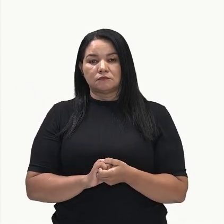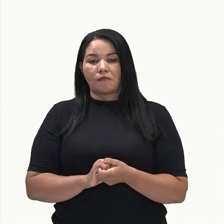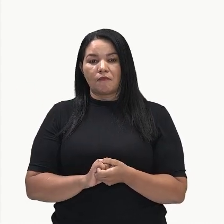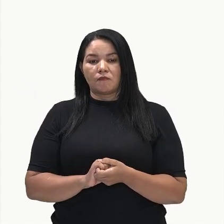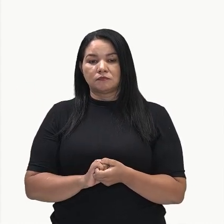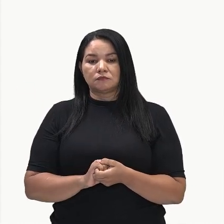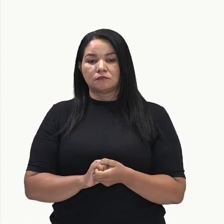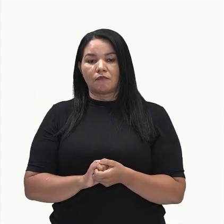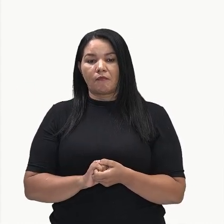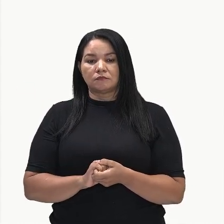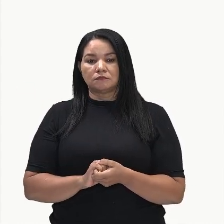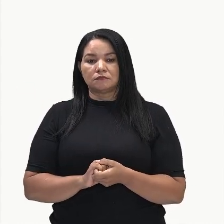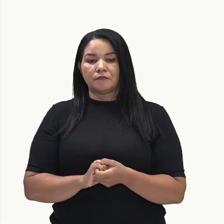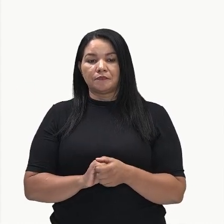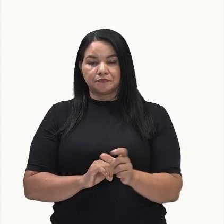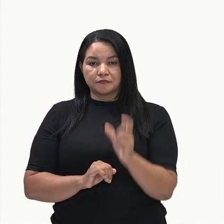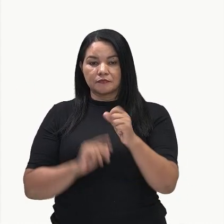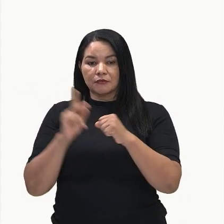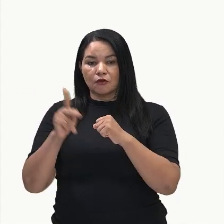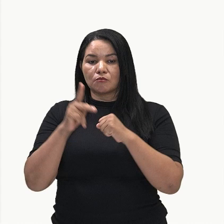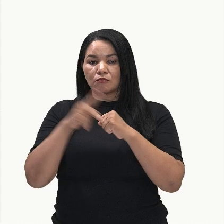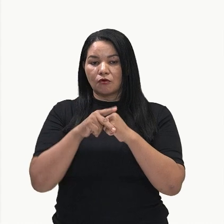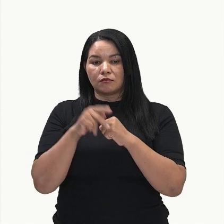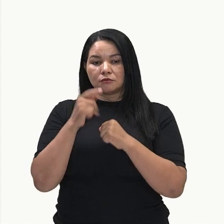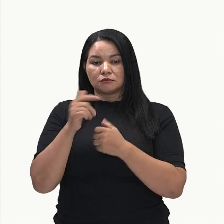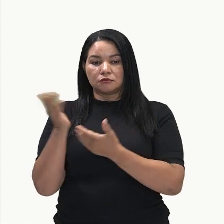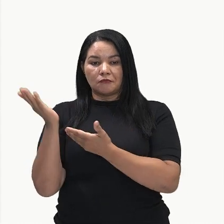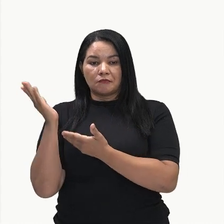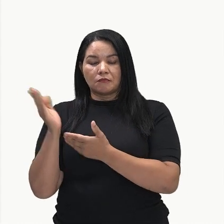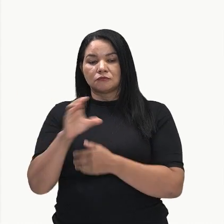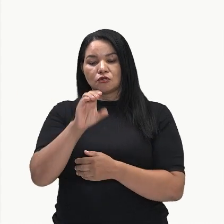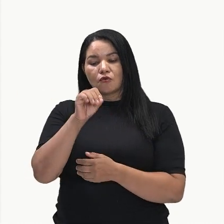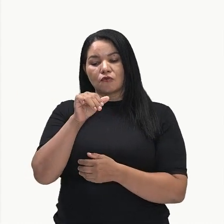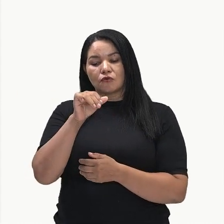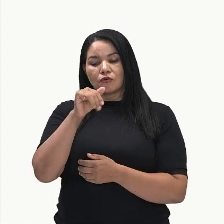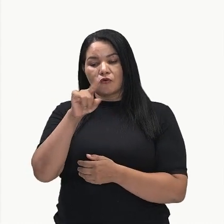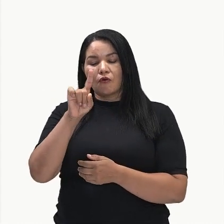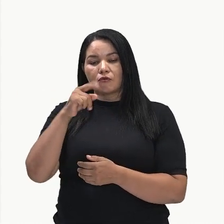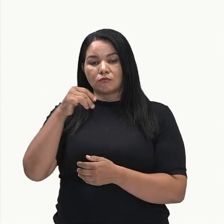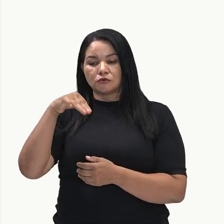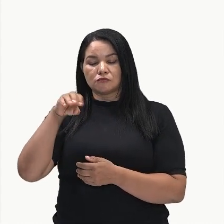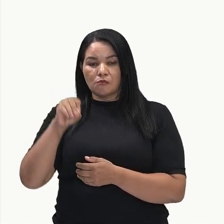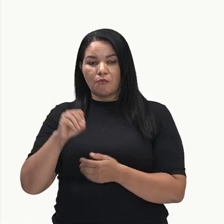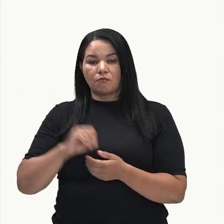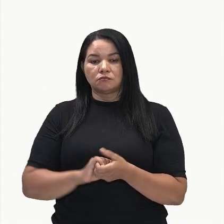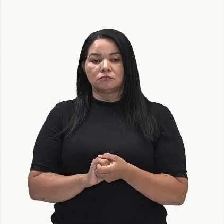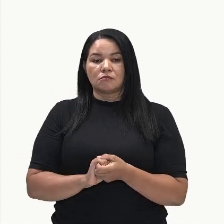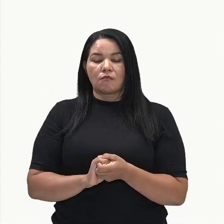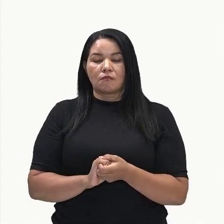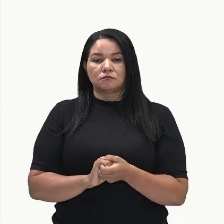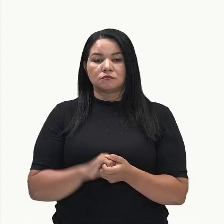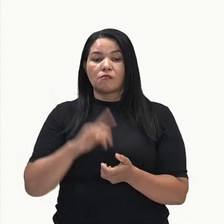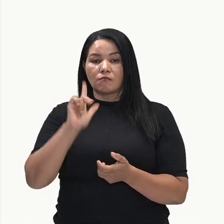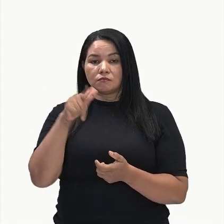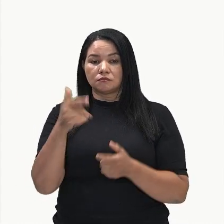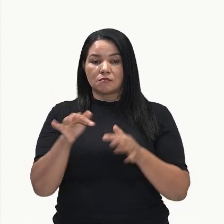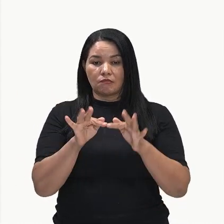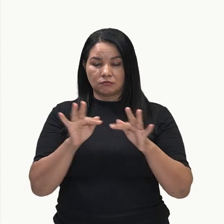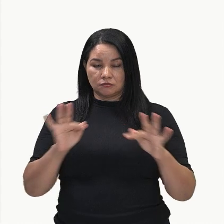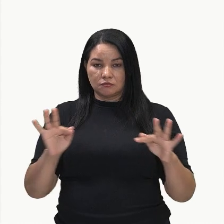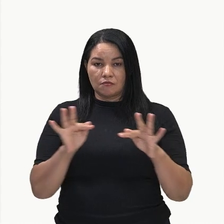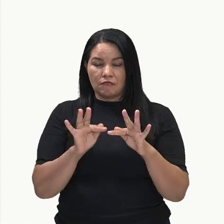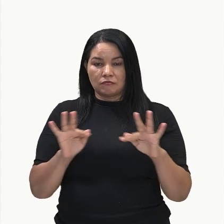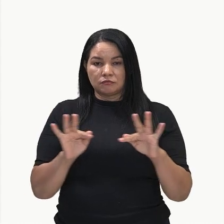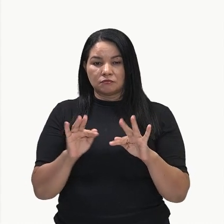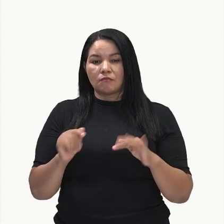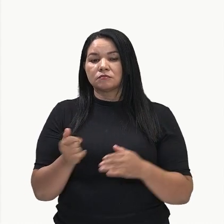como lá hiciste? De que maneira hiciste tuas atividades? Como? Dime Aonde van las